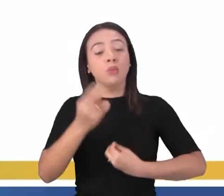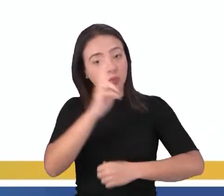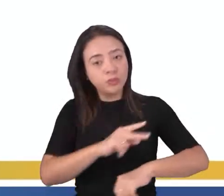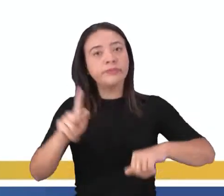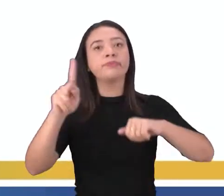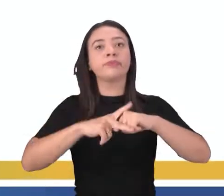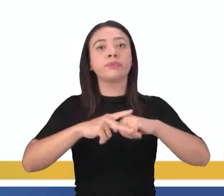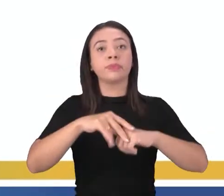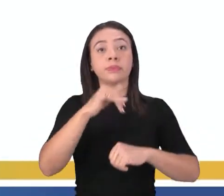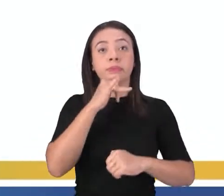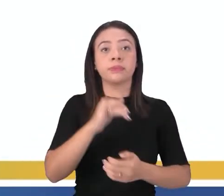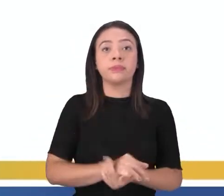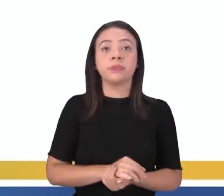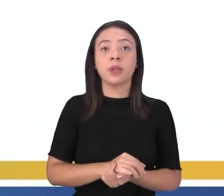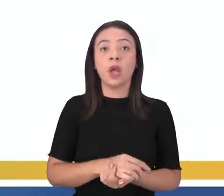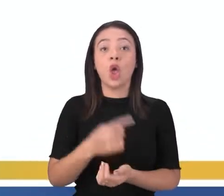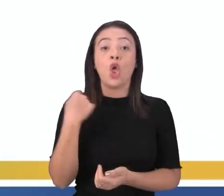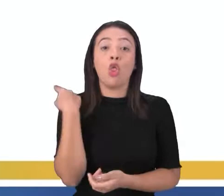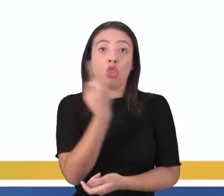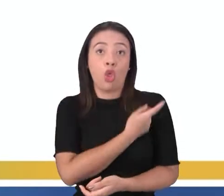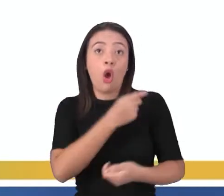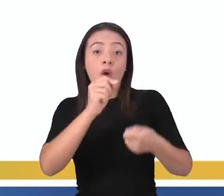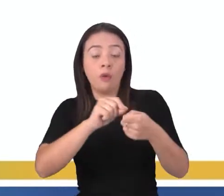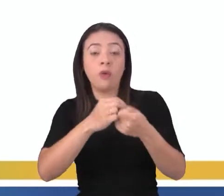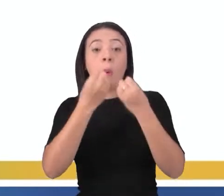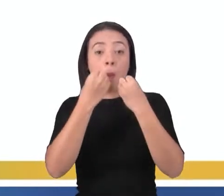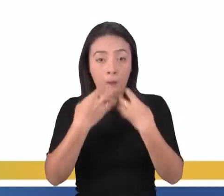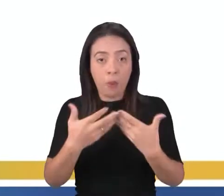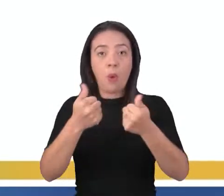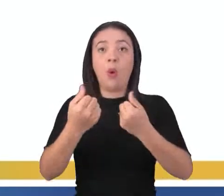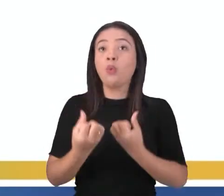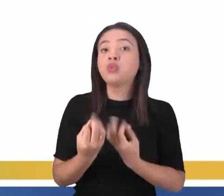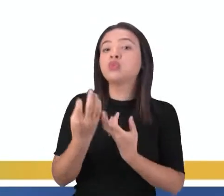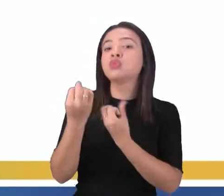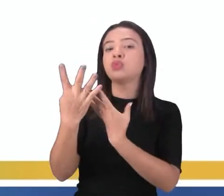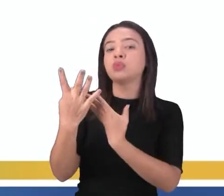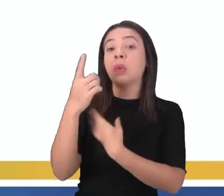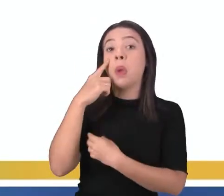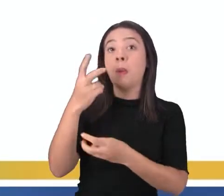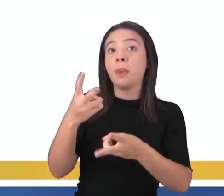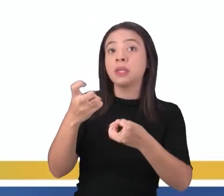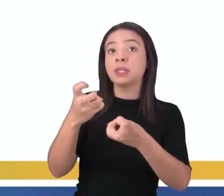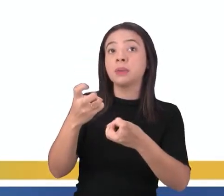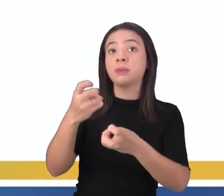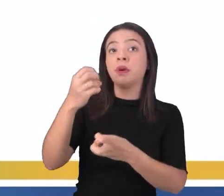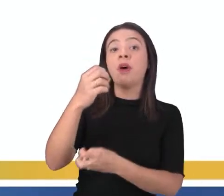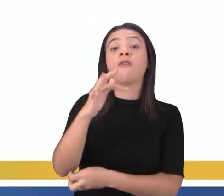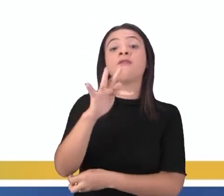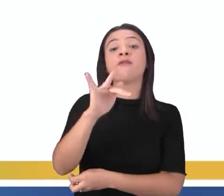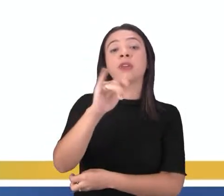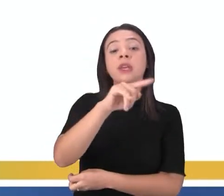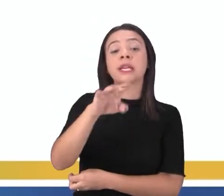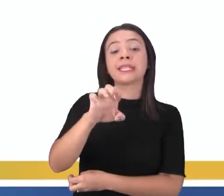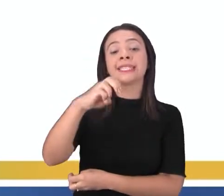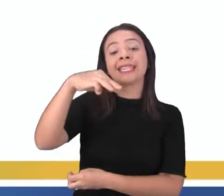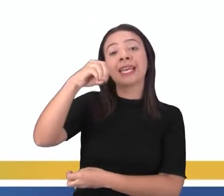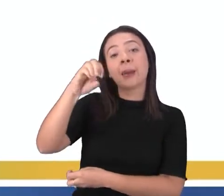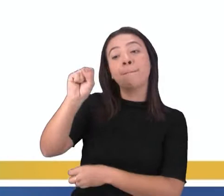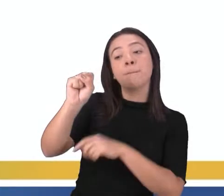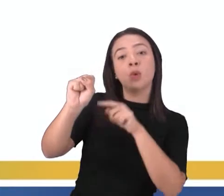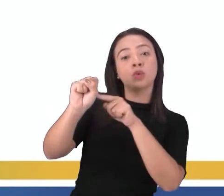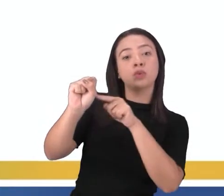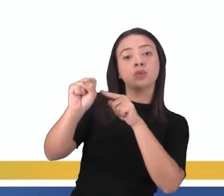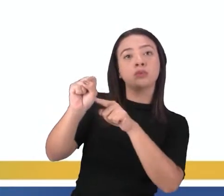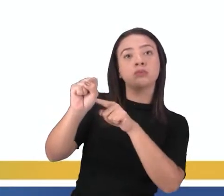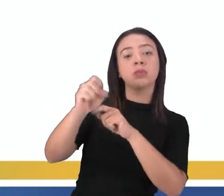entender melhor, fizemos boa viagem. Então aí a gente tem uma marca no verbo que é o mos, fizemos, que ele dá a